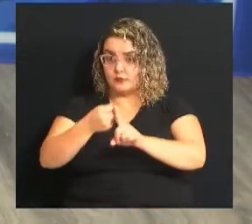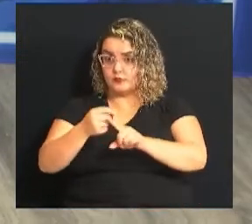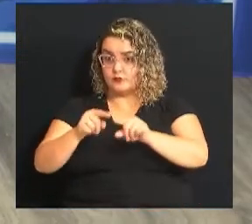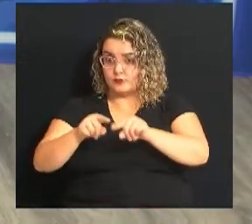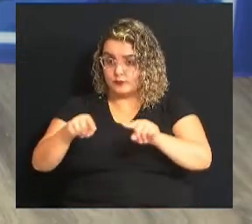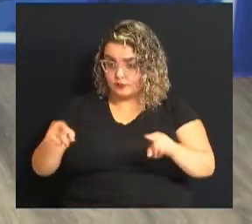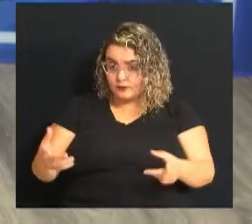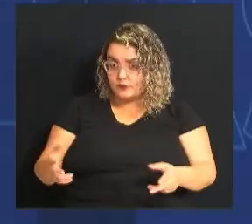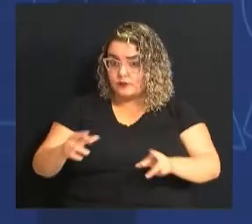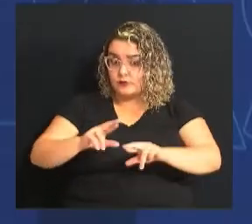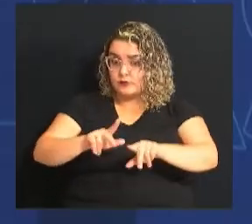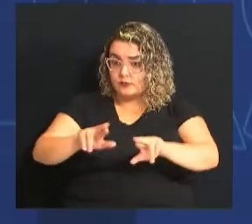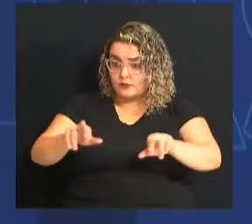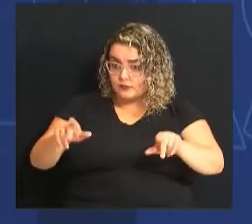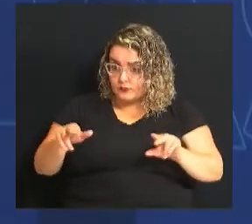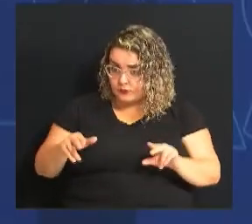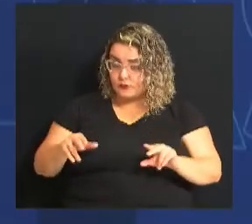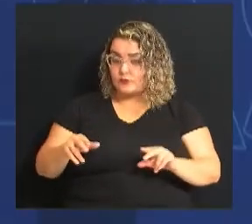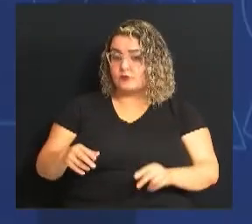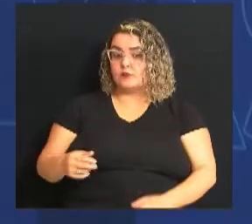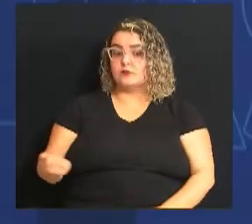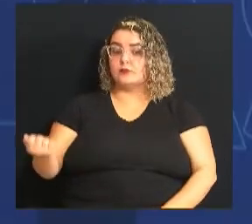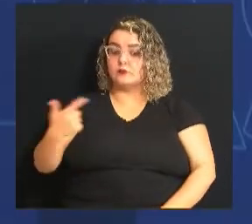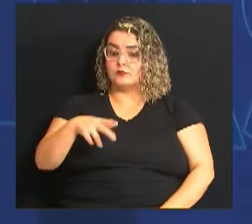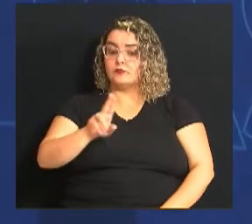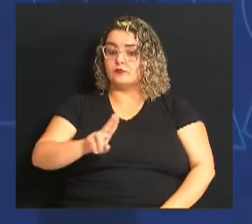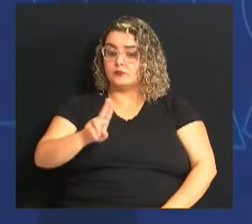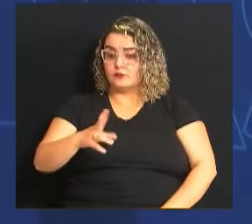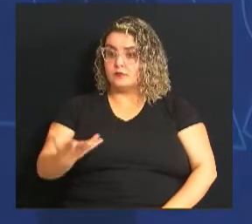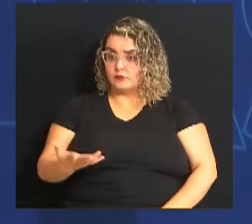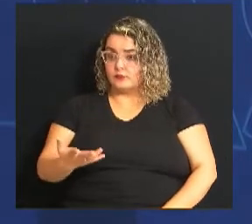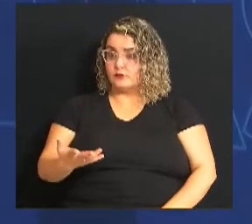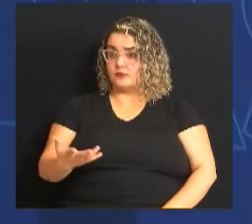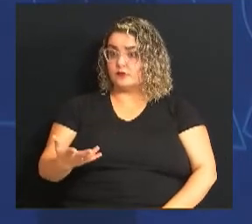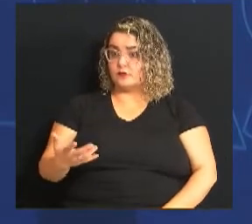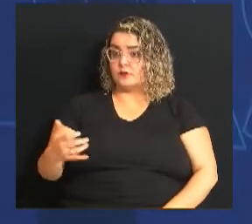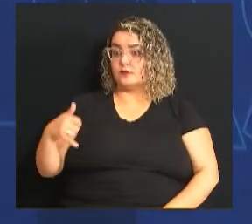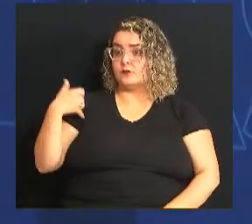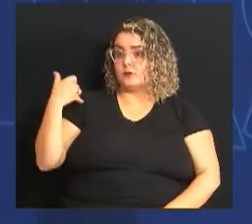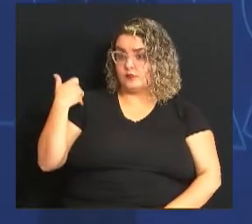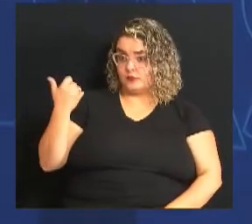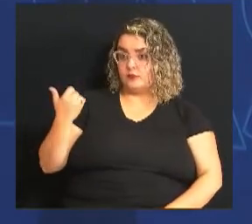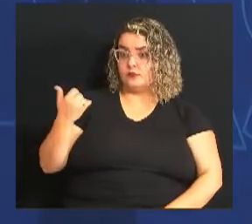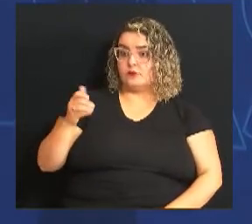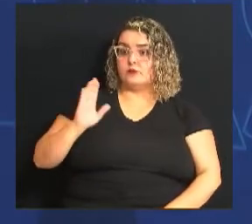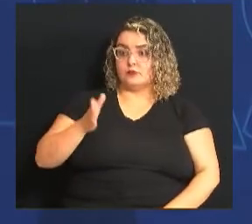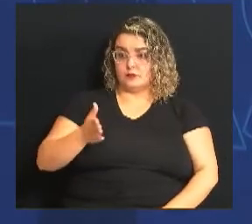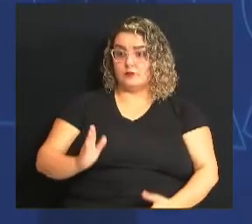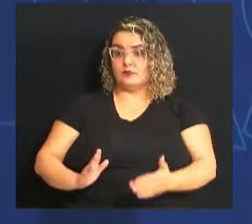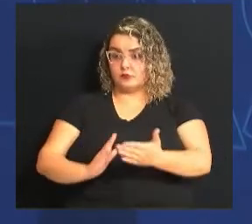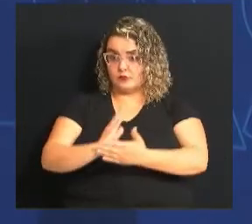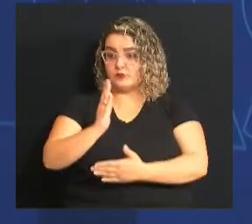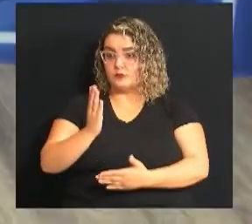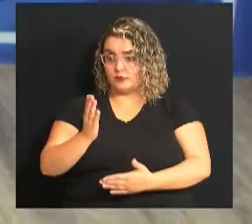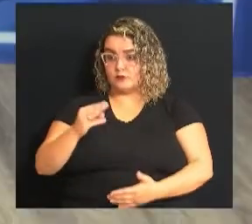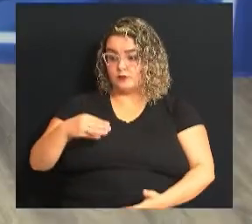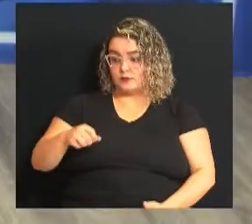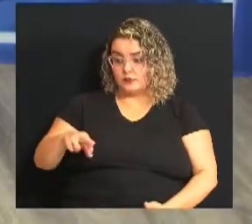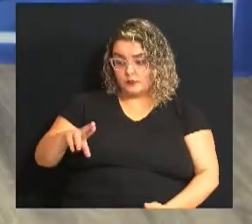são diferentes daquelas que são utilizadas para as faixas etárias que já foram previamente aprovadas, Marcelo?